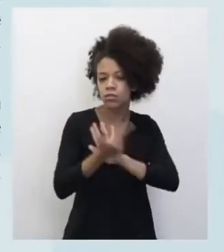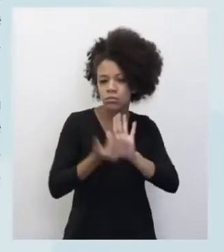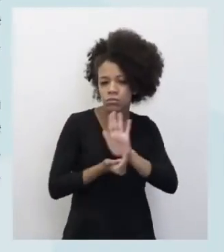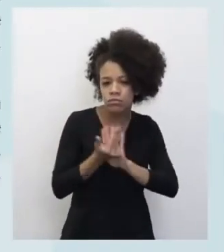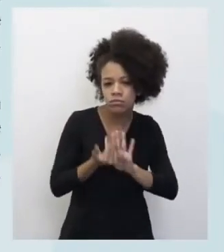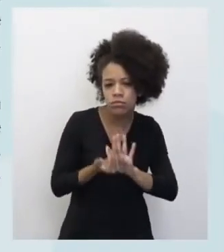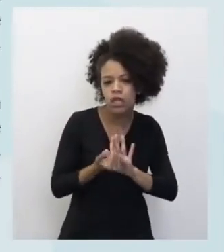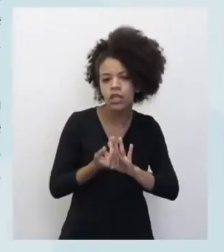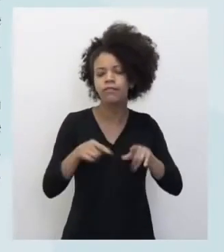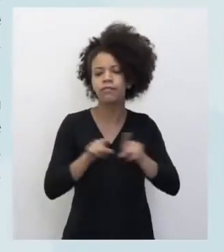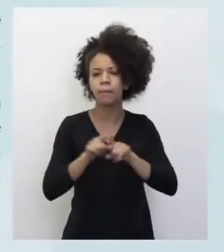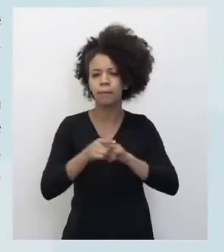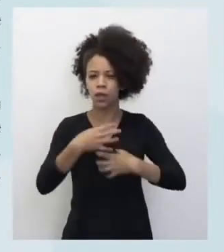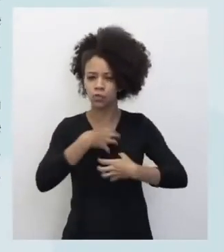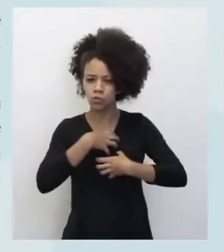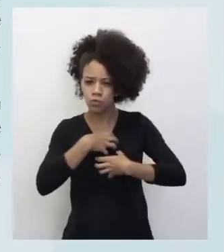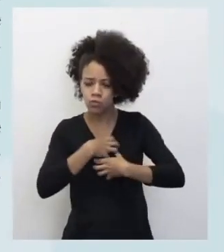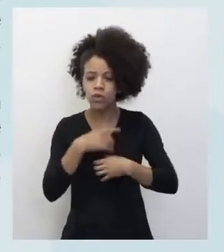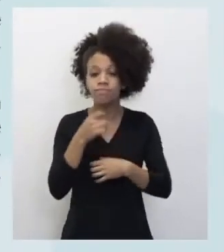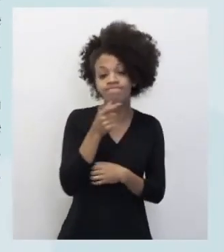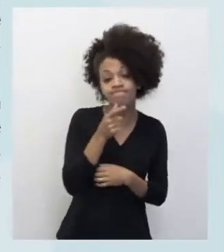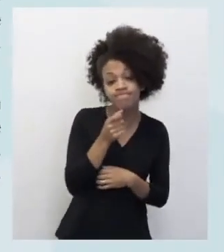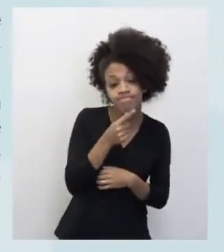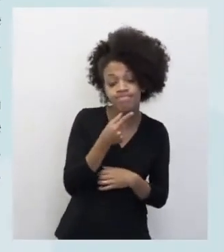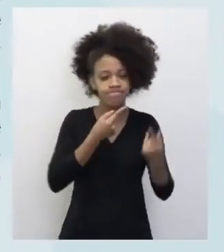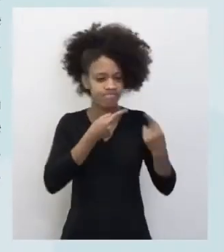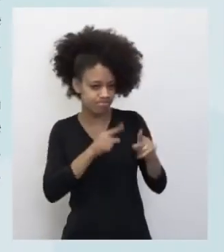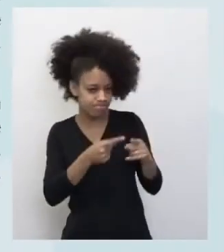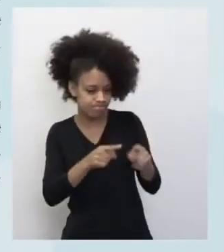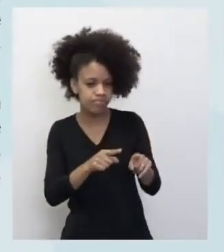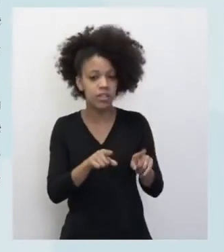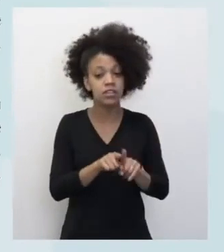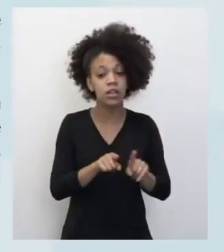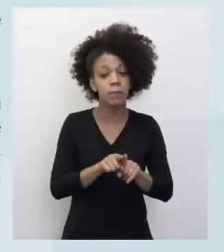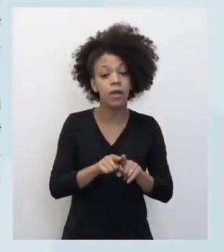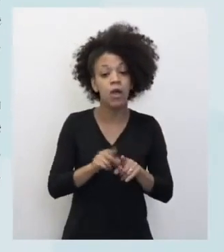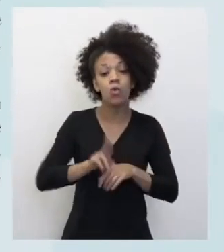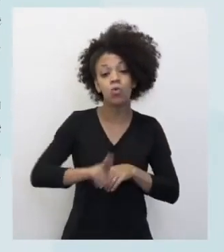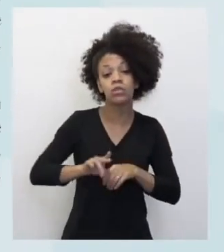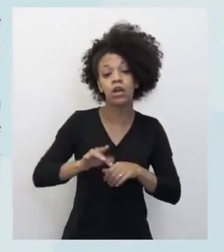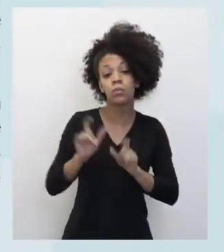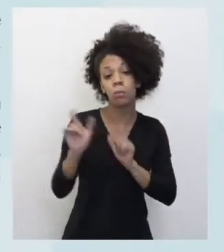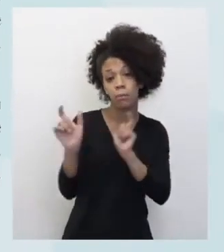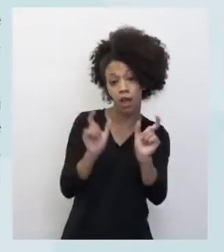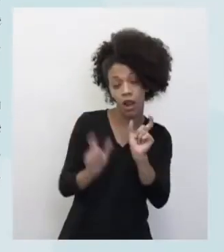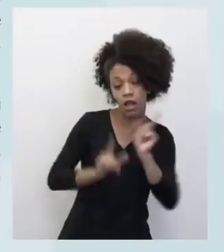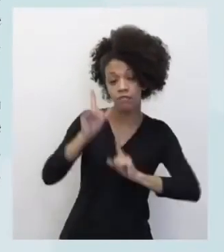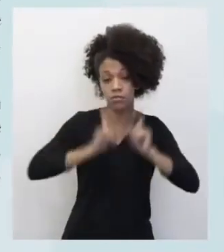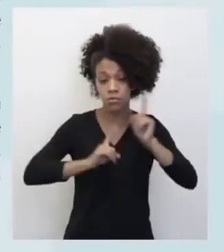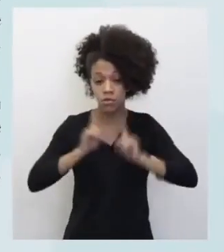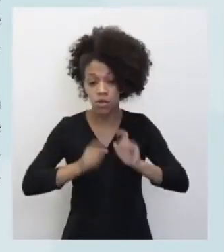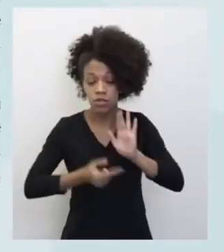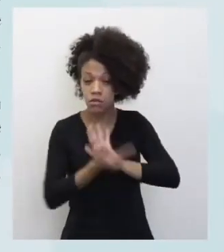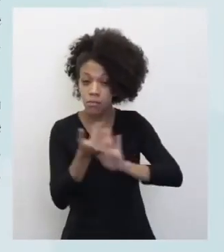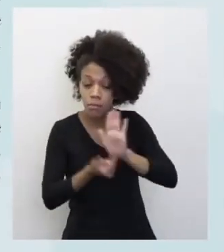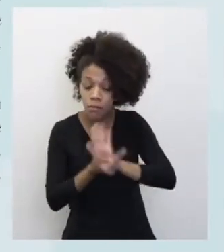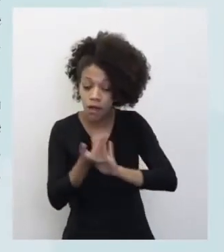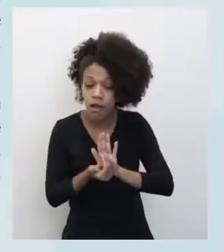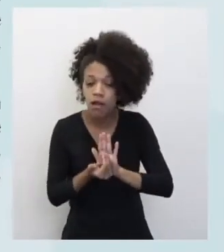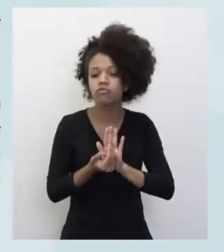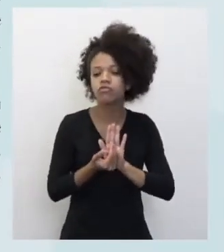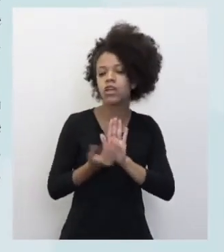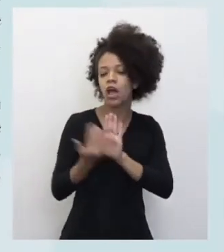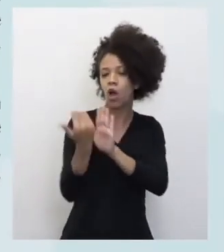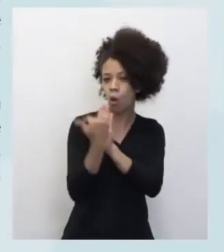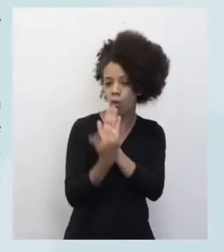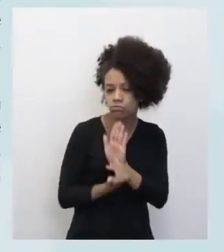o efeito de sentido, humor, ironia ou crítica, produzido pelo uso de palavras, expressões, imagens, clichês,